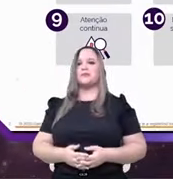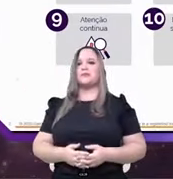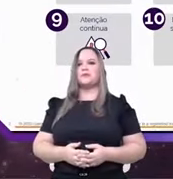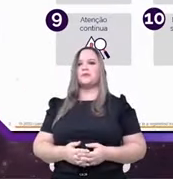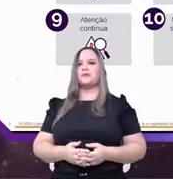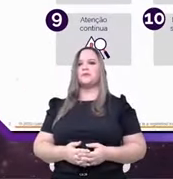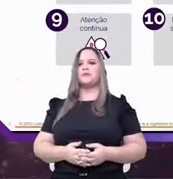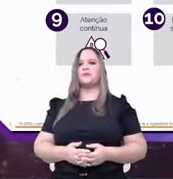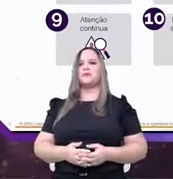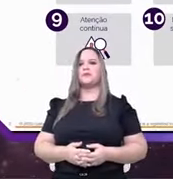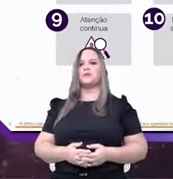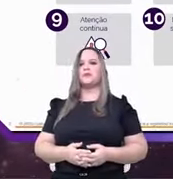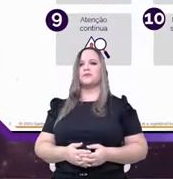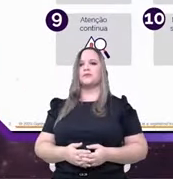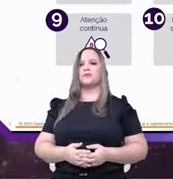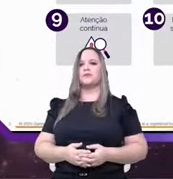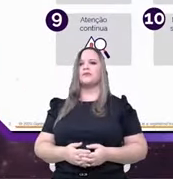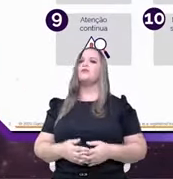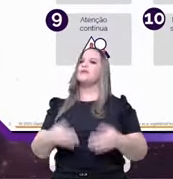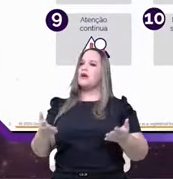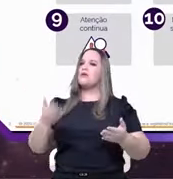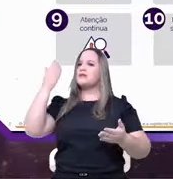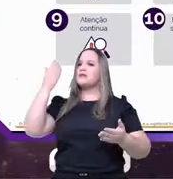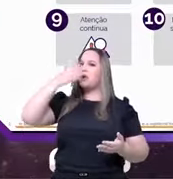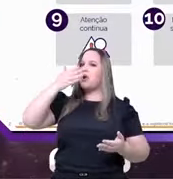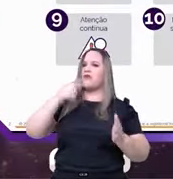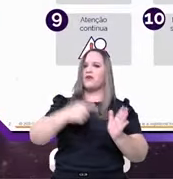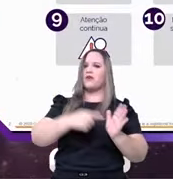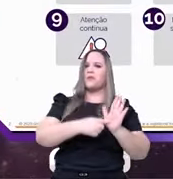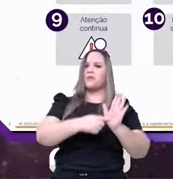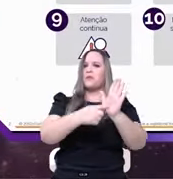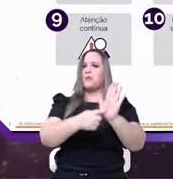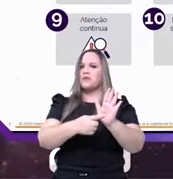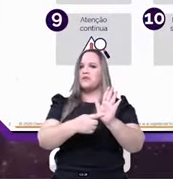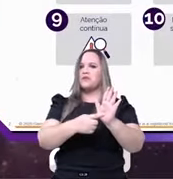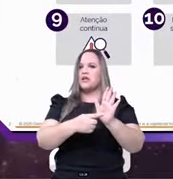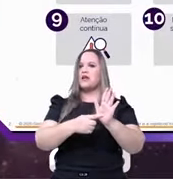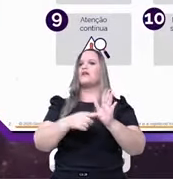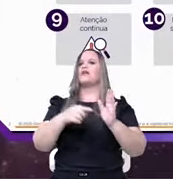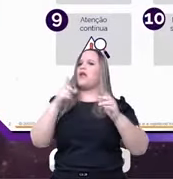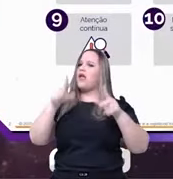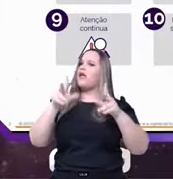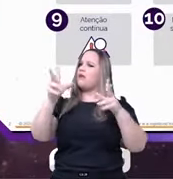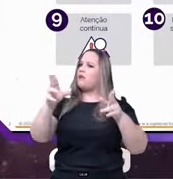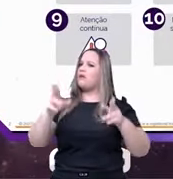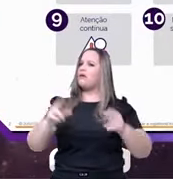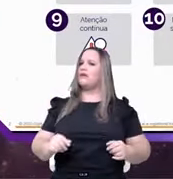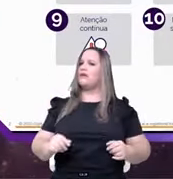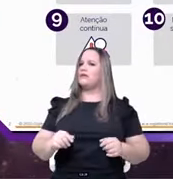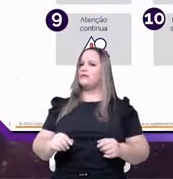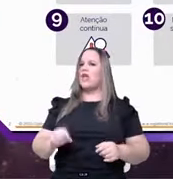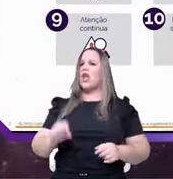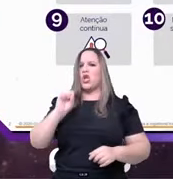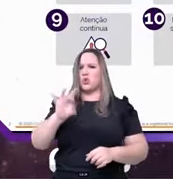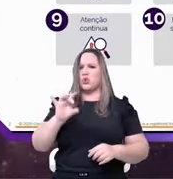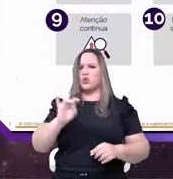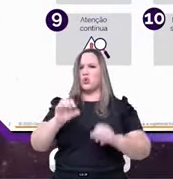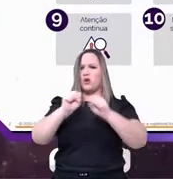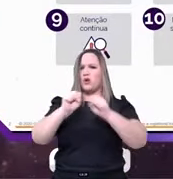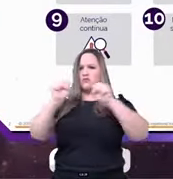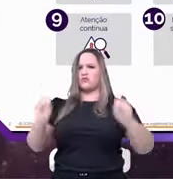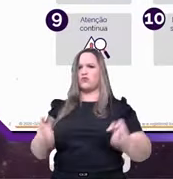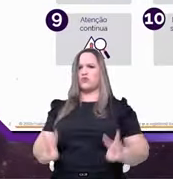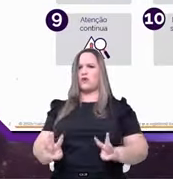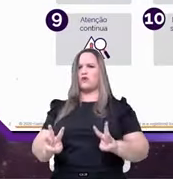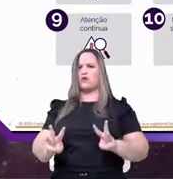provas que eu vou trazer, é justamente sobre isso. Não precisa ser um software. Pode ser uma compra. Pode ser o